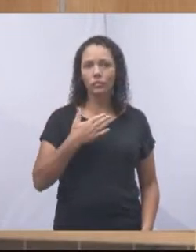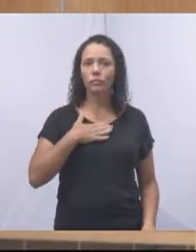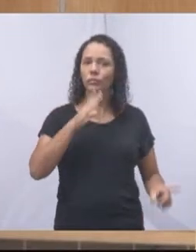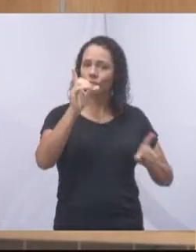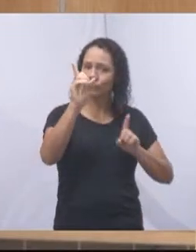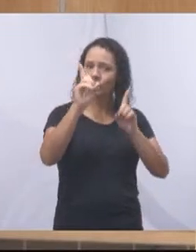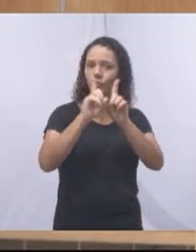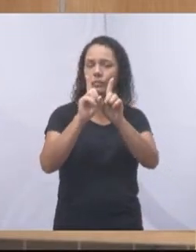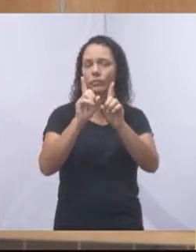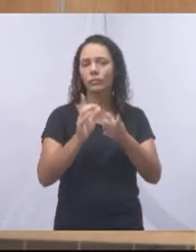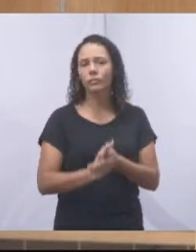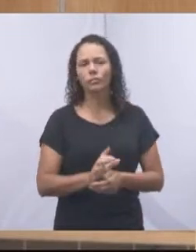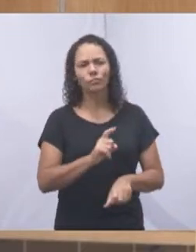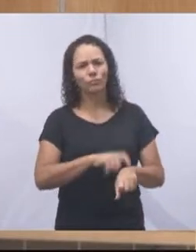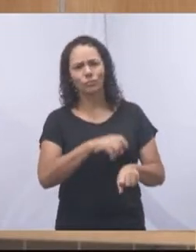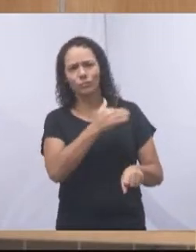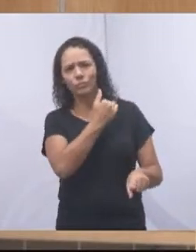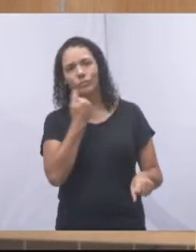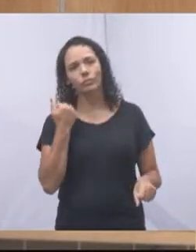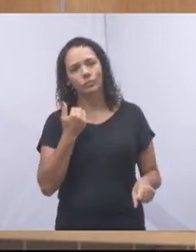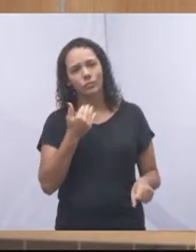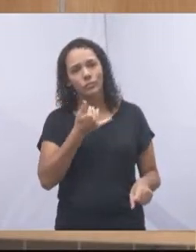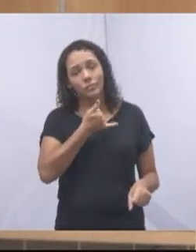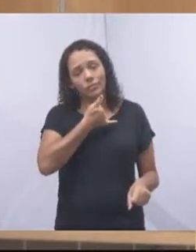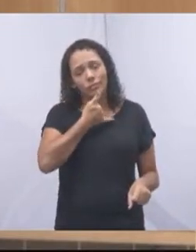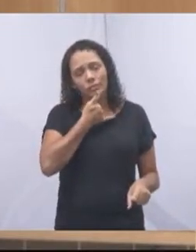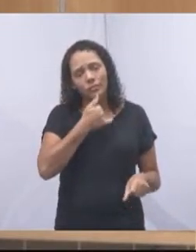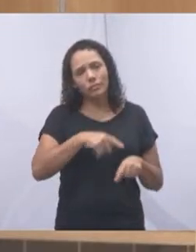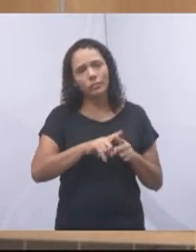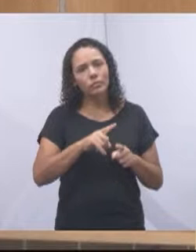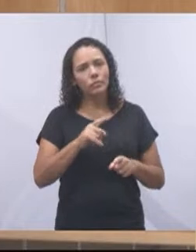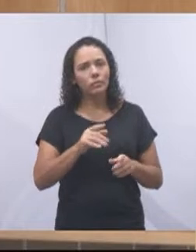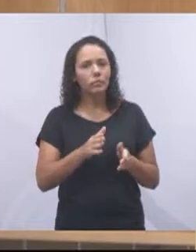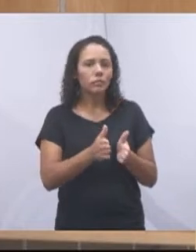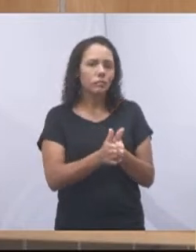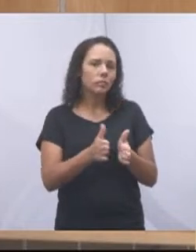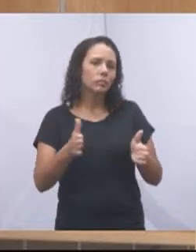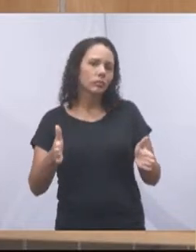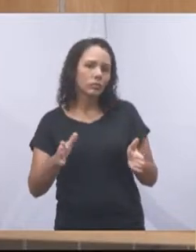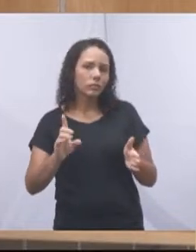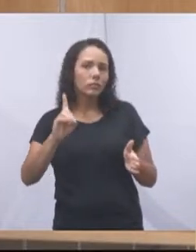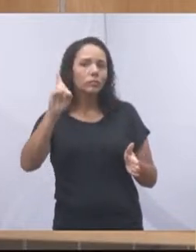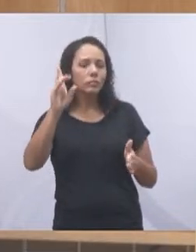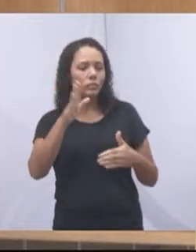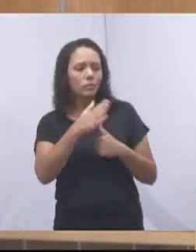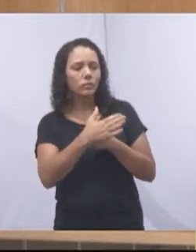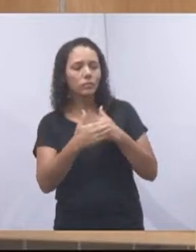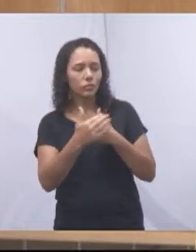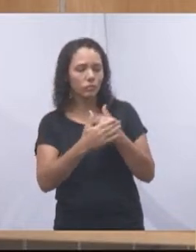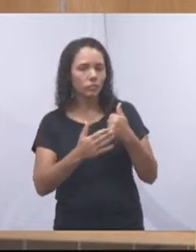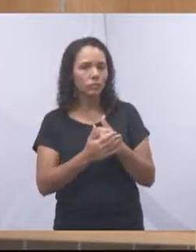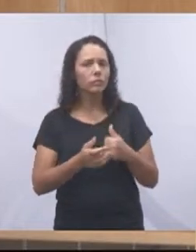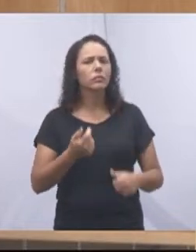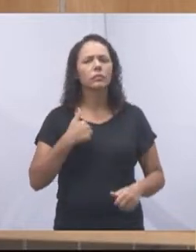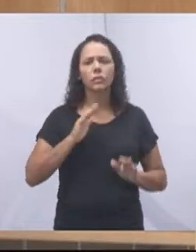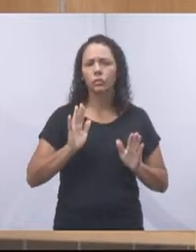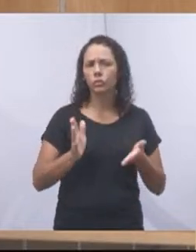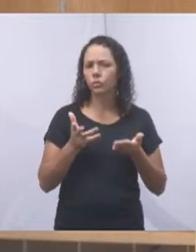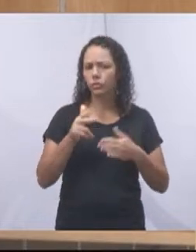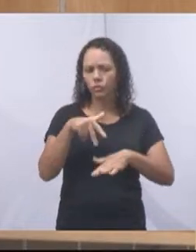triste na hora, mas depois Deus vai conformando. E eu chorei muito aqui nessa tribuna. Mas